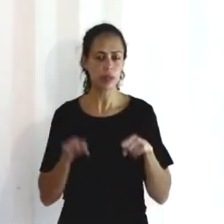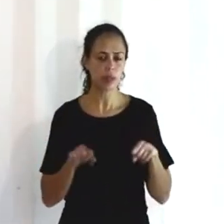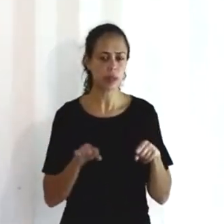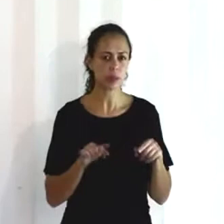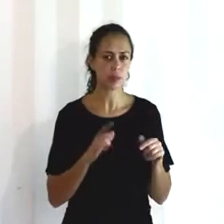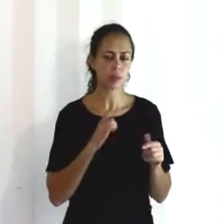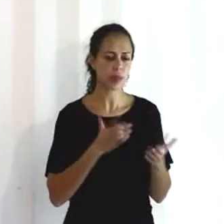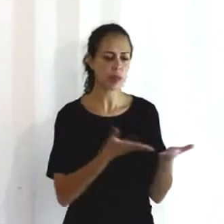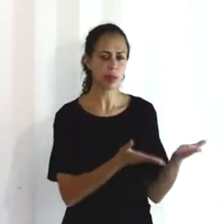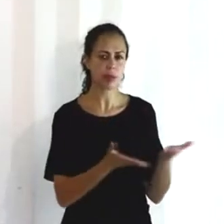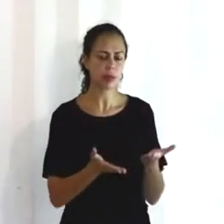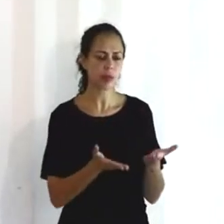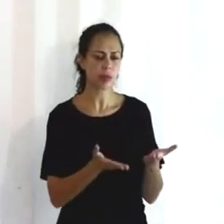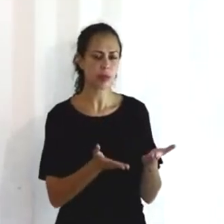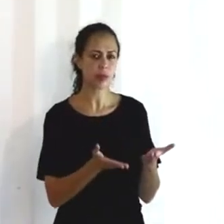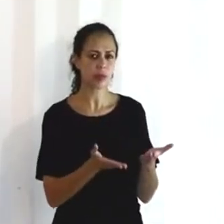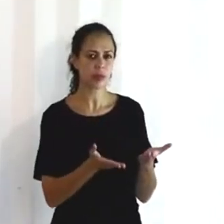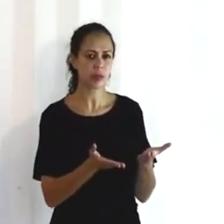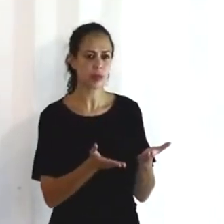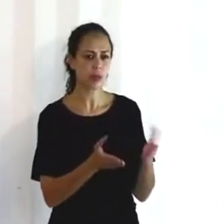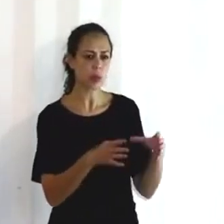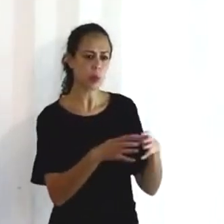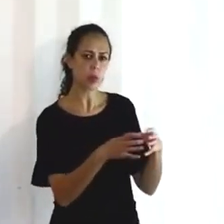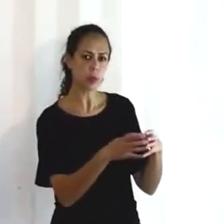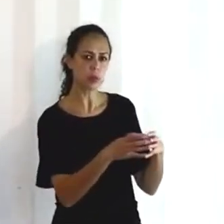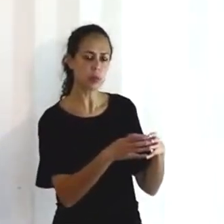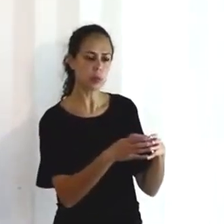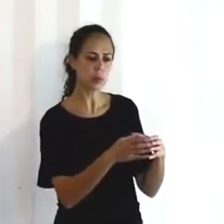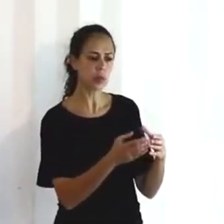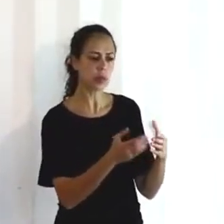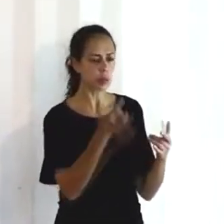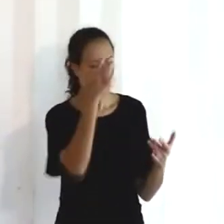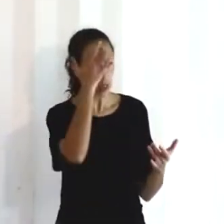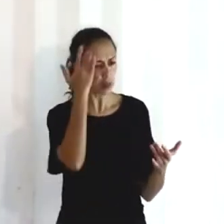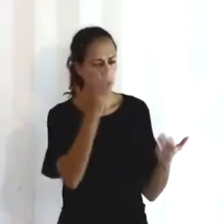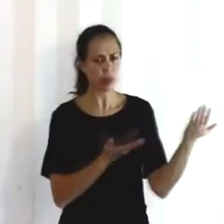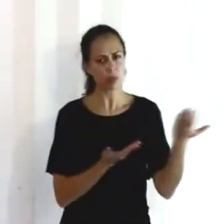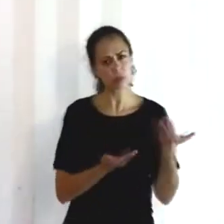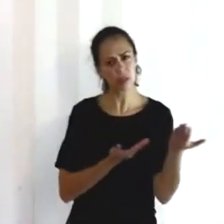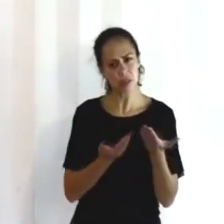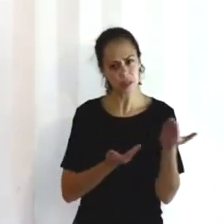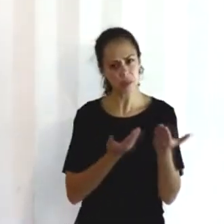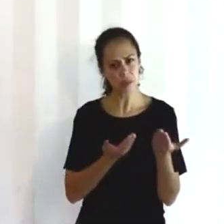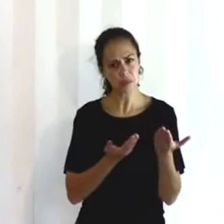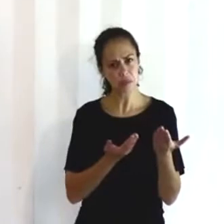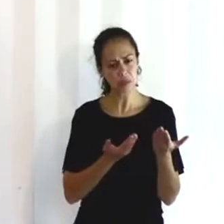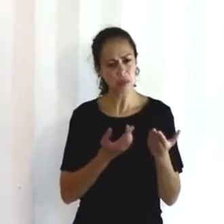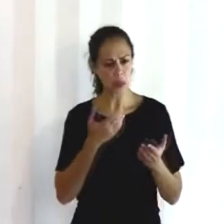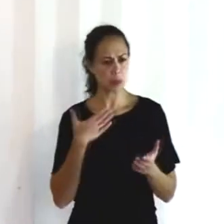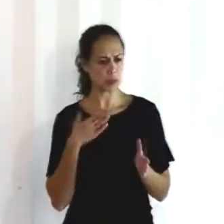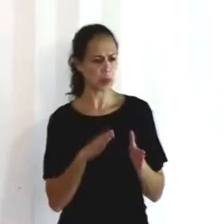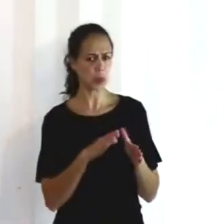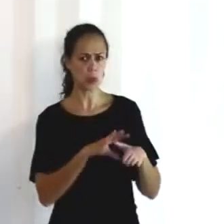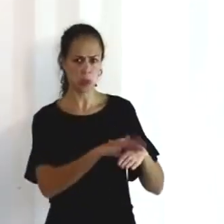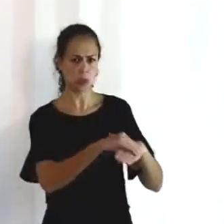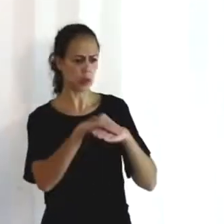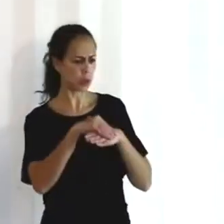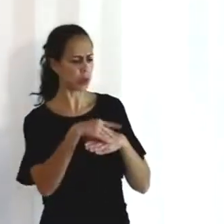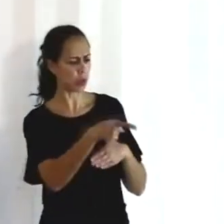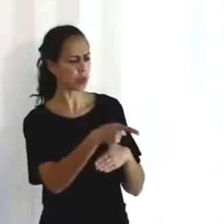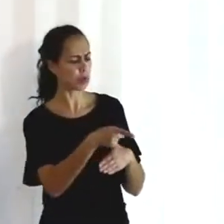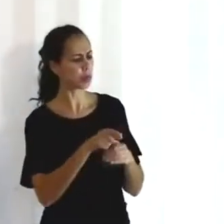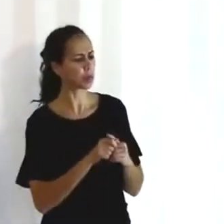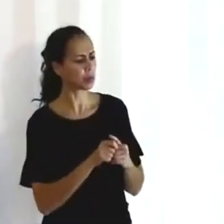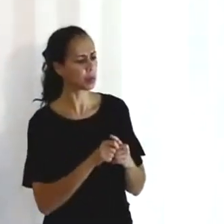E, passando a fazê-lo, trouxeram-lhe um que lhe devia 10.000 talentos. Não tendo ele, porém,